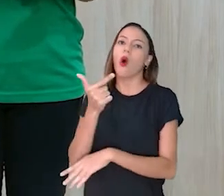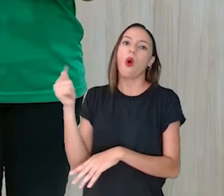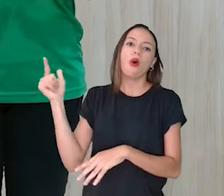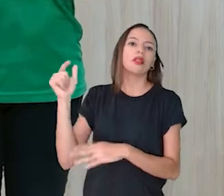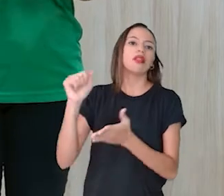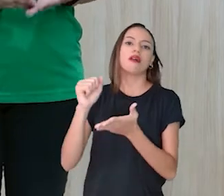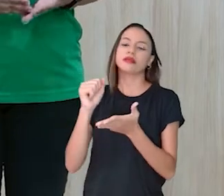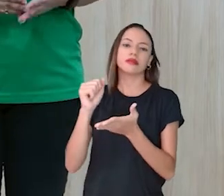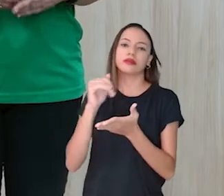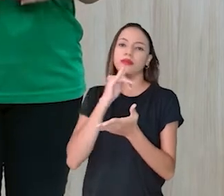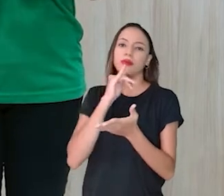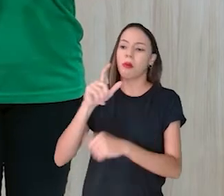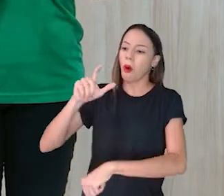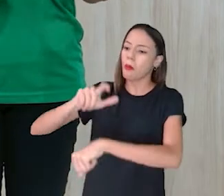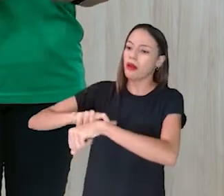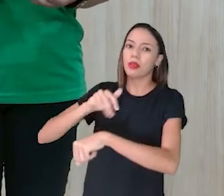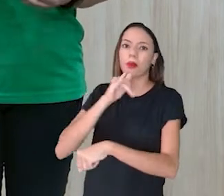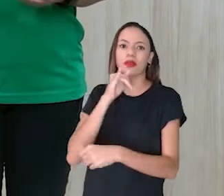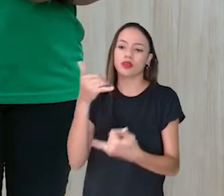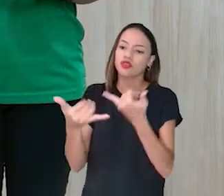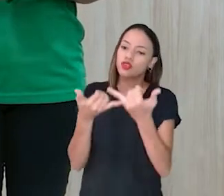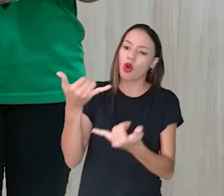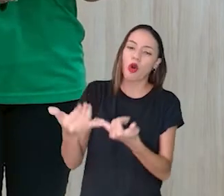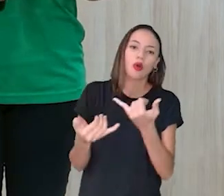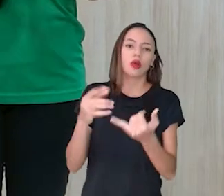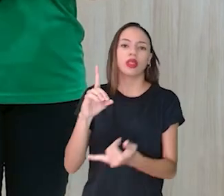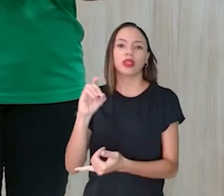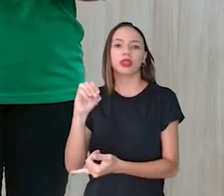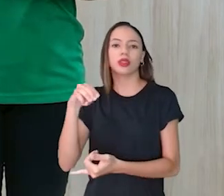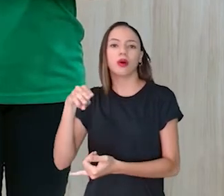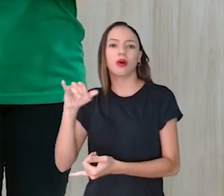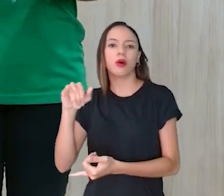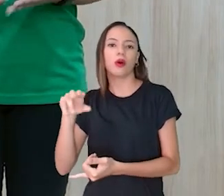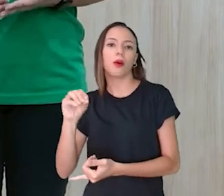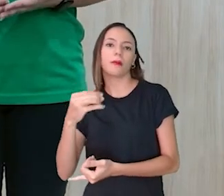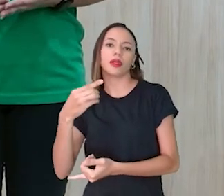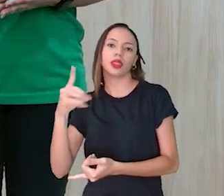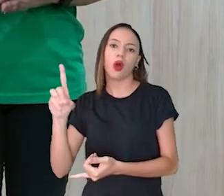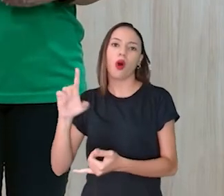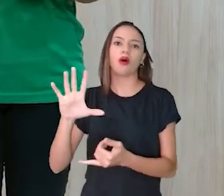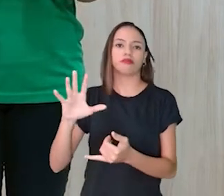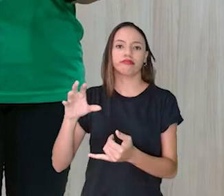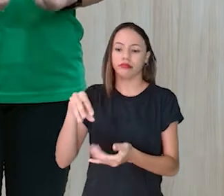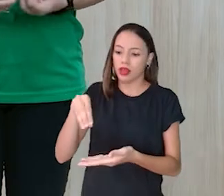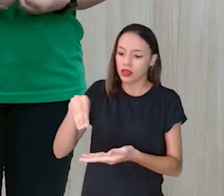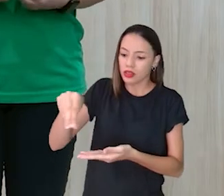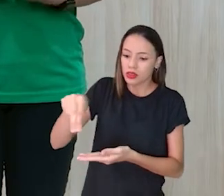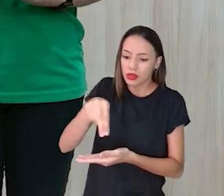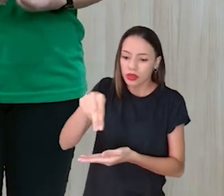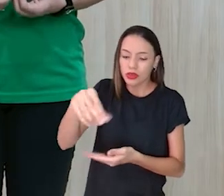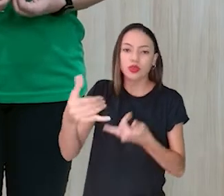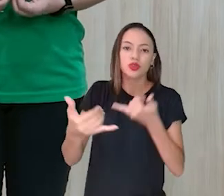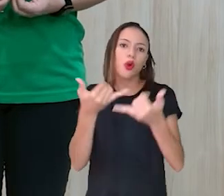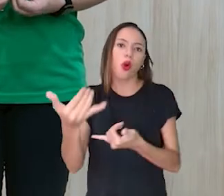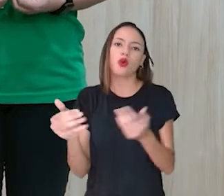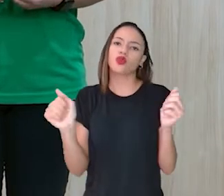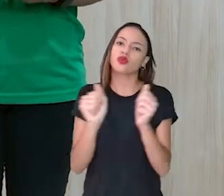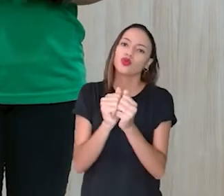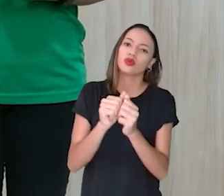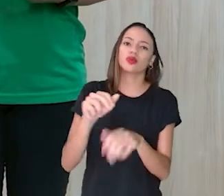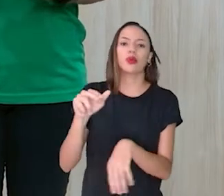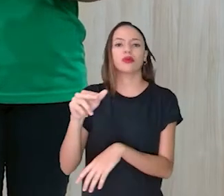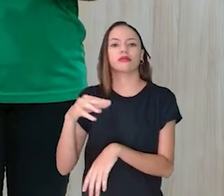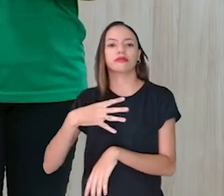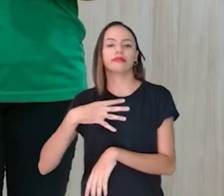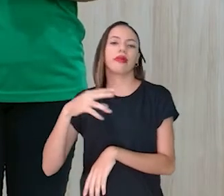ou outros jogos, um dominó, uma carta, um jogo de tabuleiro, com os irmãos, com os vizinhos, para